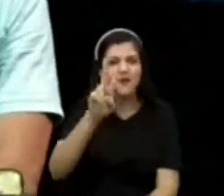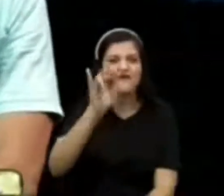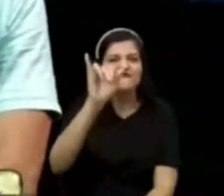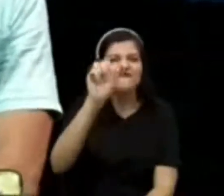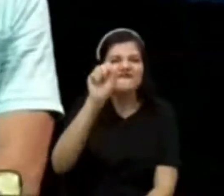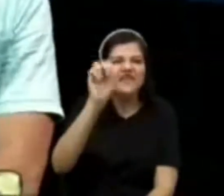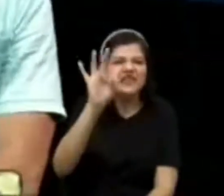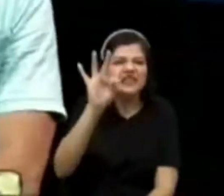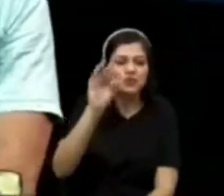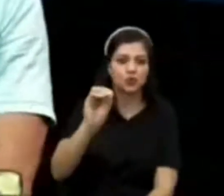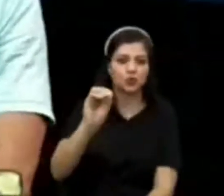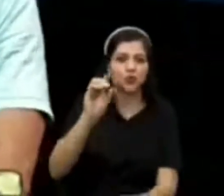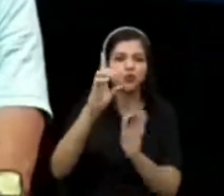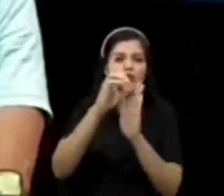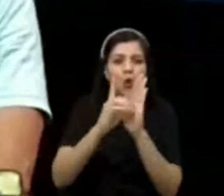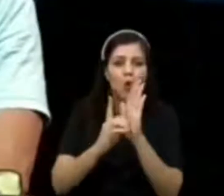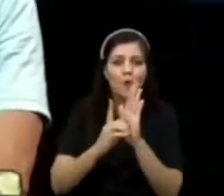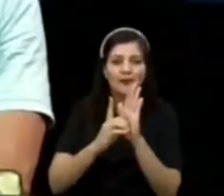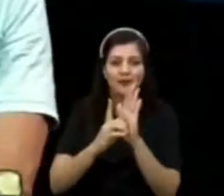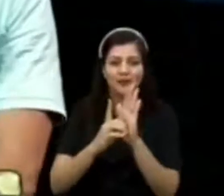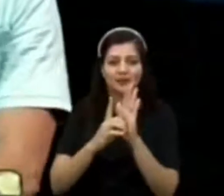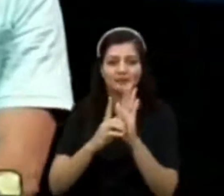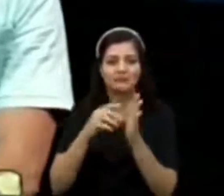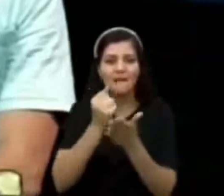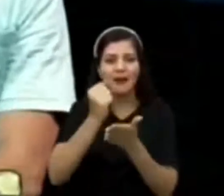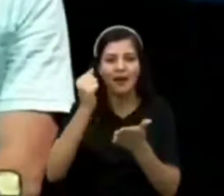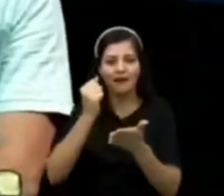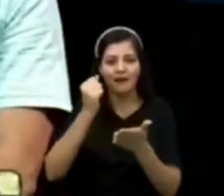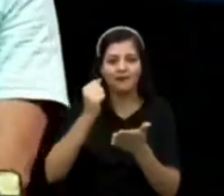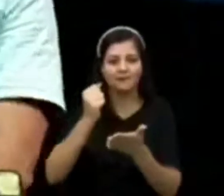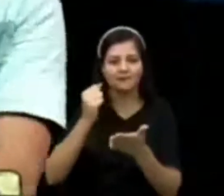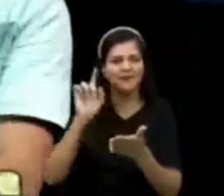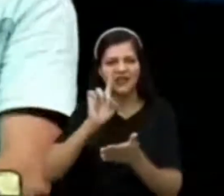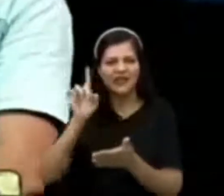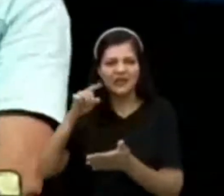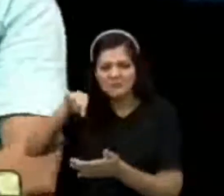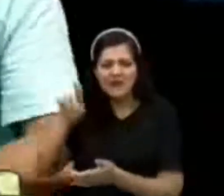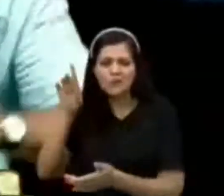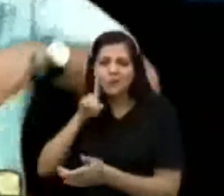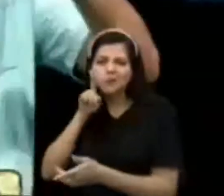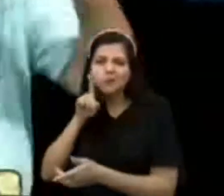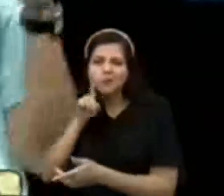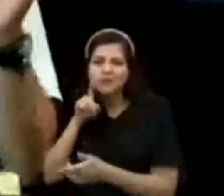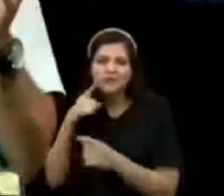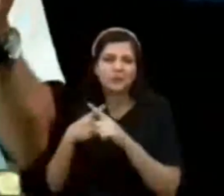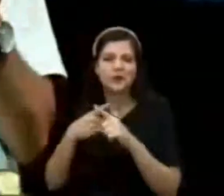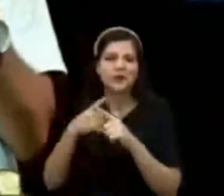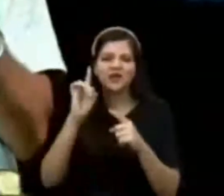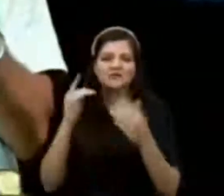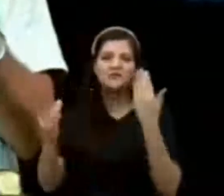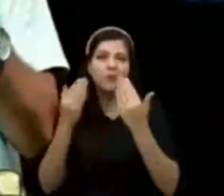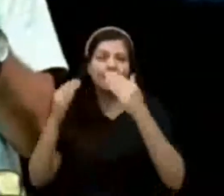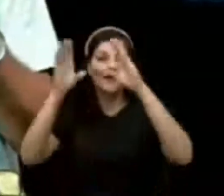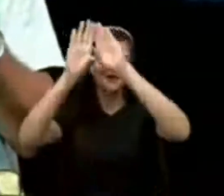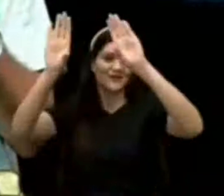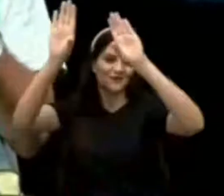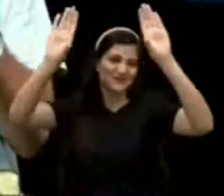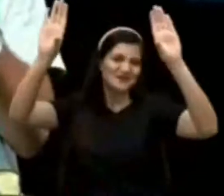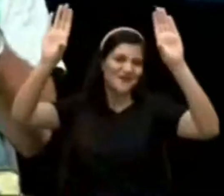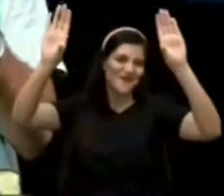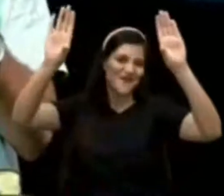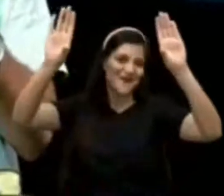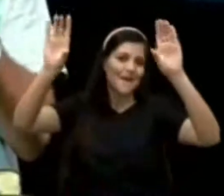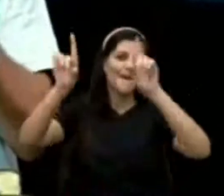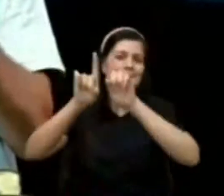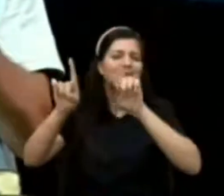é banheiro de rodoviária na frente do céu, né? E